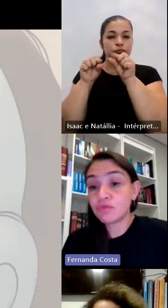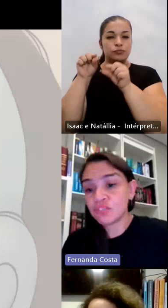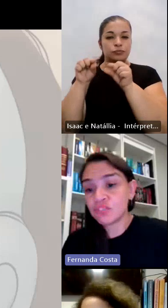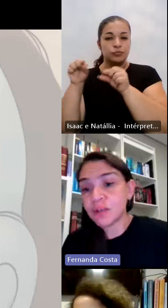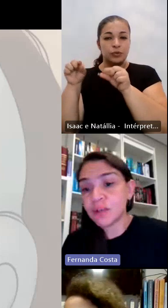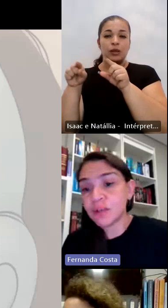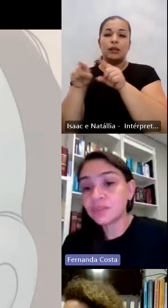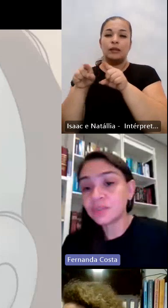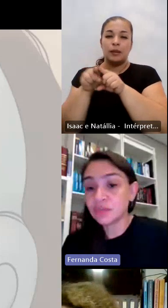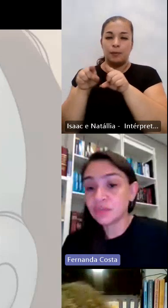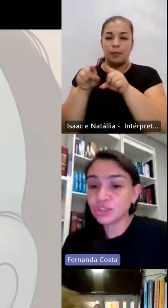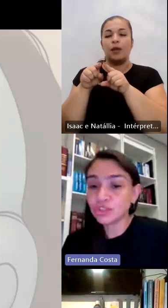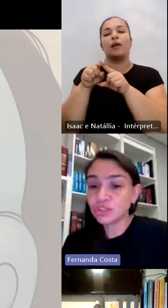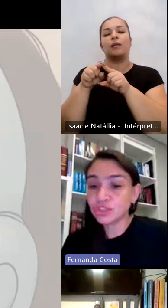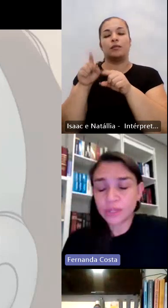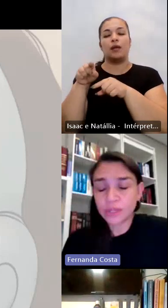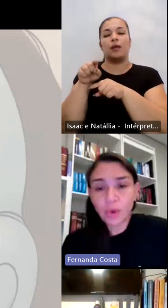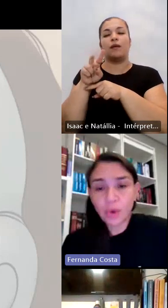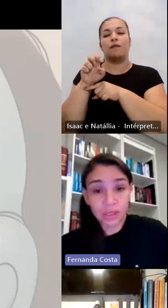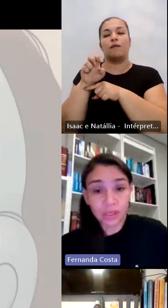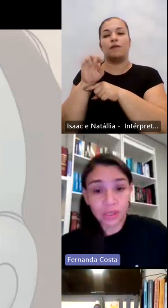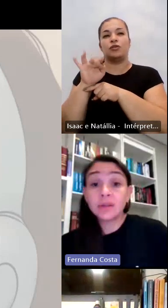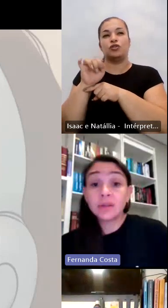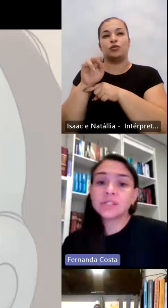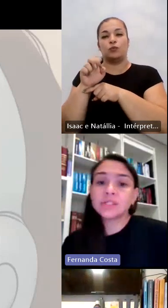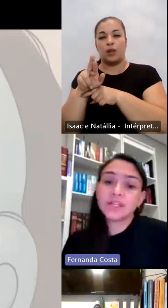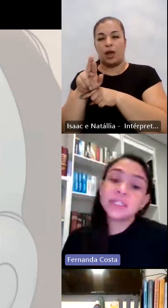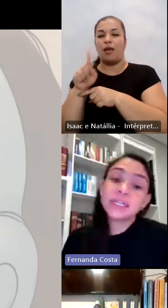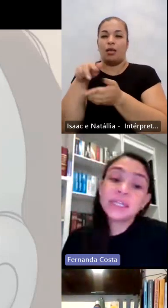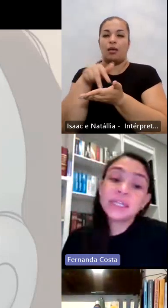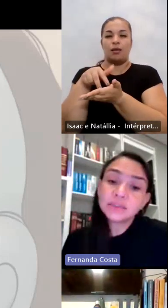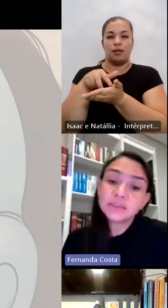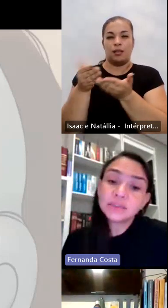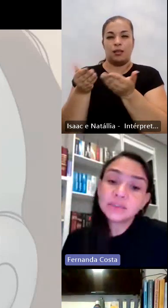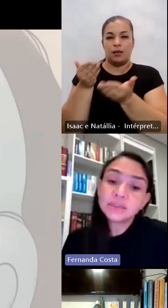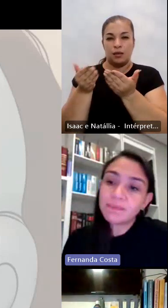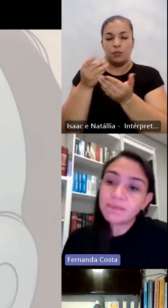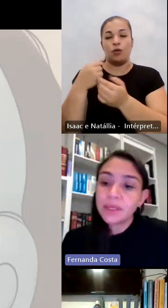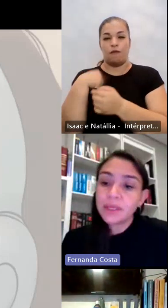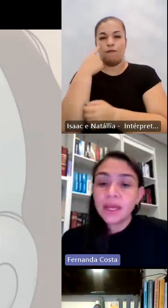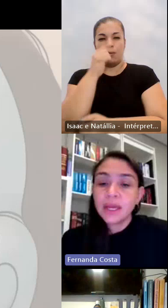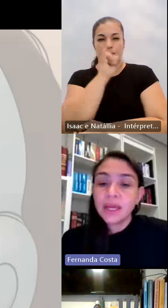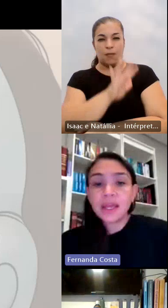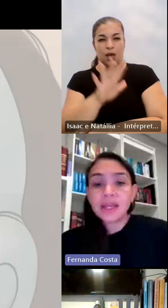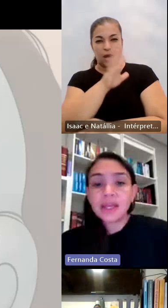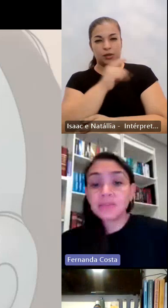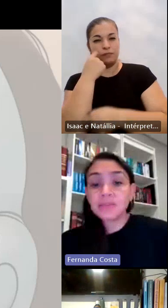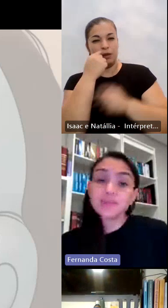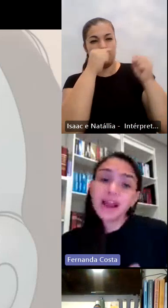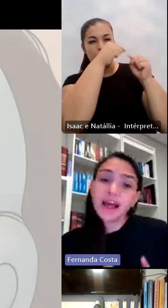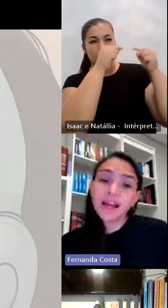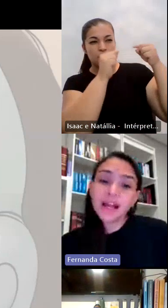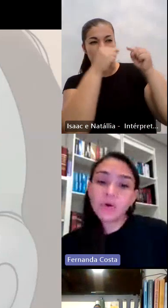nervo vestibular, o nervo auditivo e a cóclea. Nossa, Fernanda, que tanto de coisa. Nós vamos falar